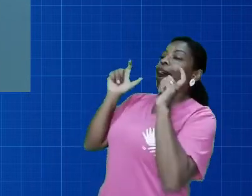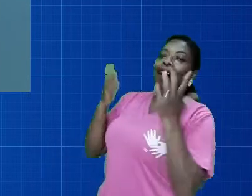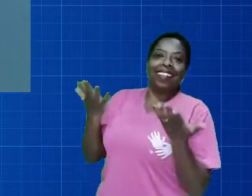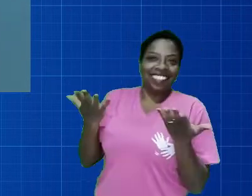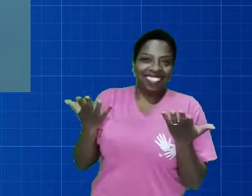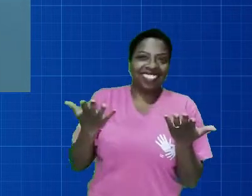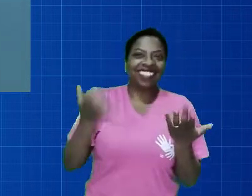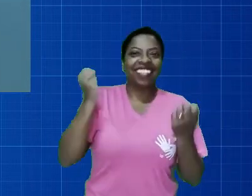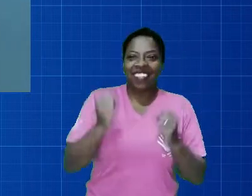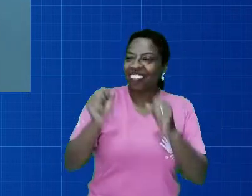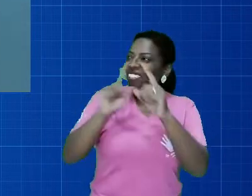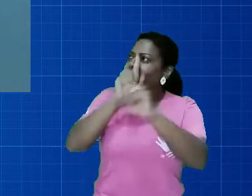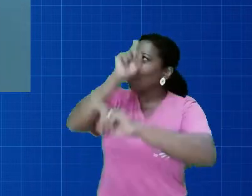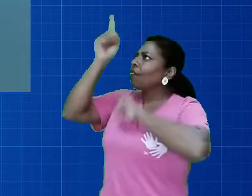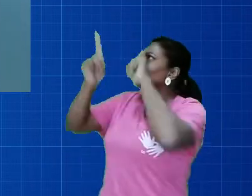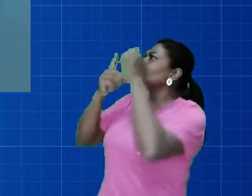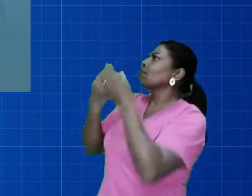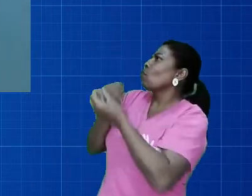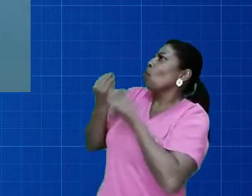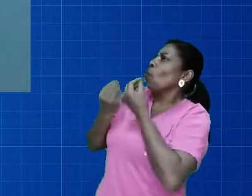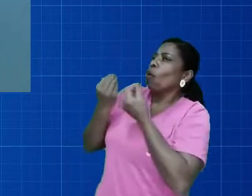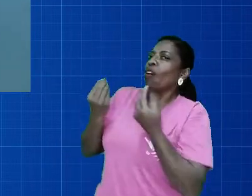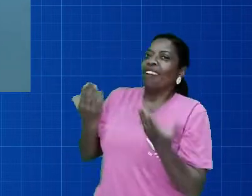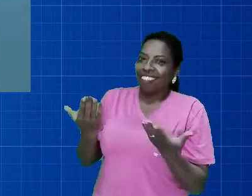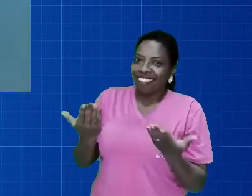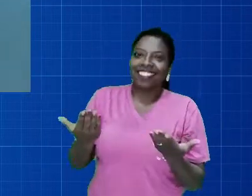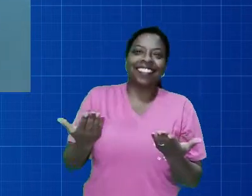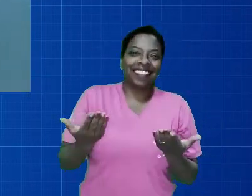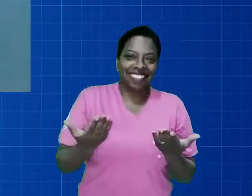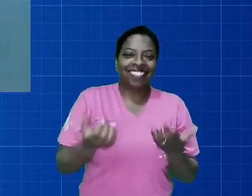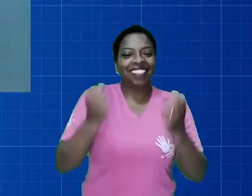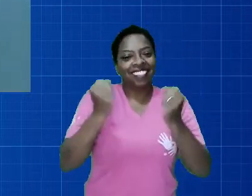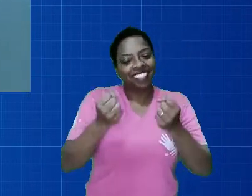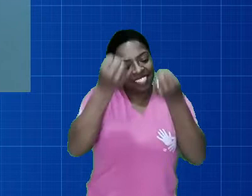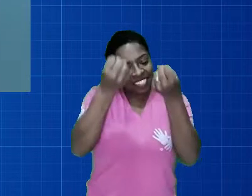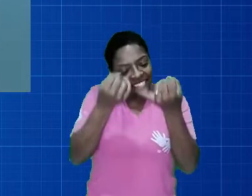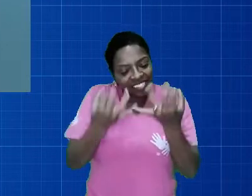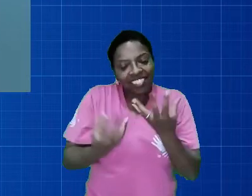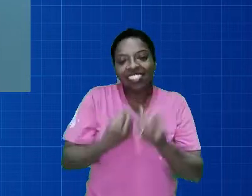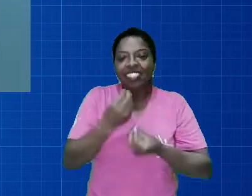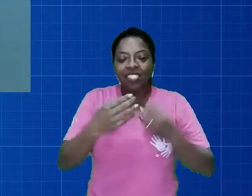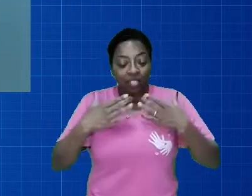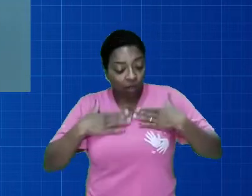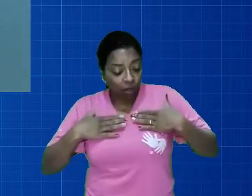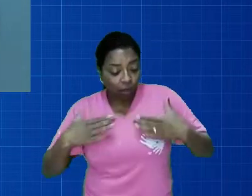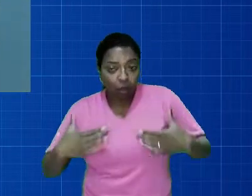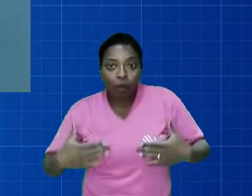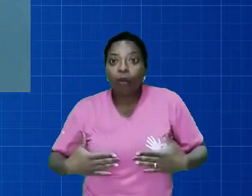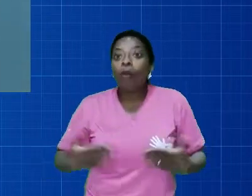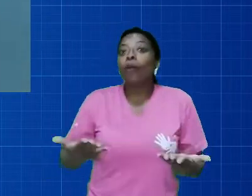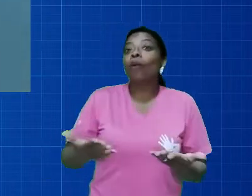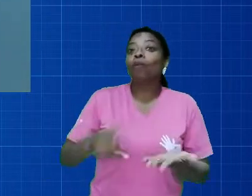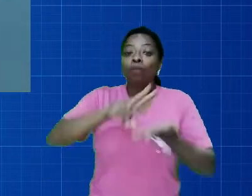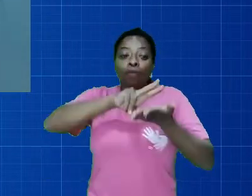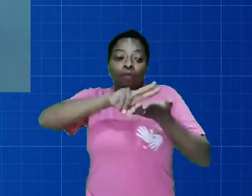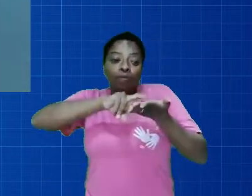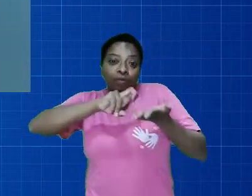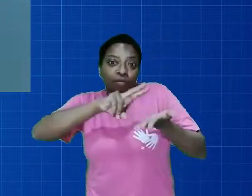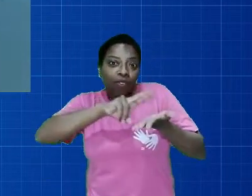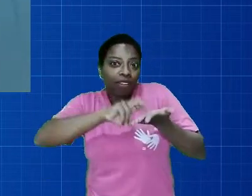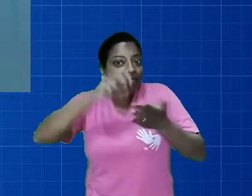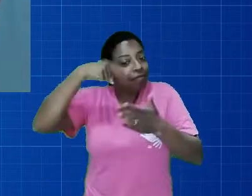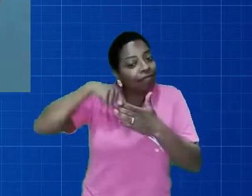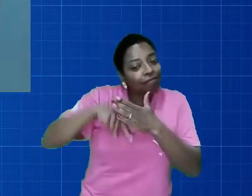capacidade inventiva da criança, você está trabalhando a linguagem oral, ampliando o vocabulário dessa